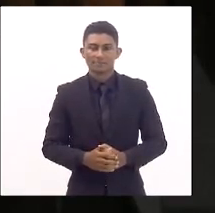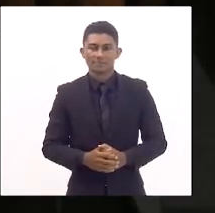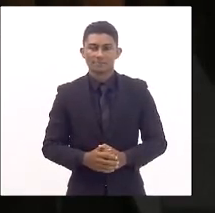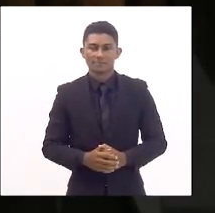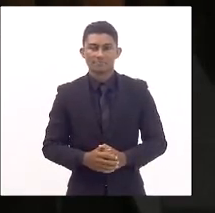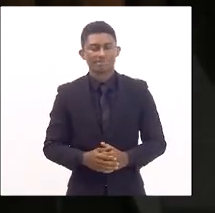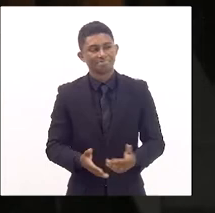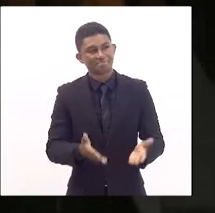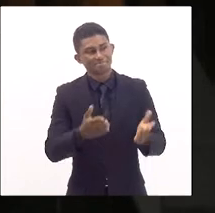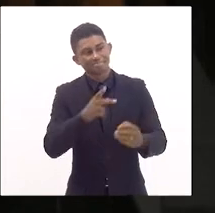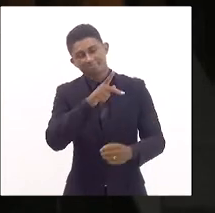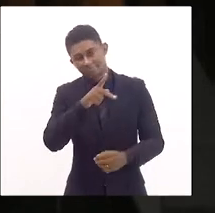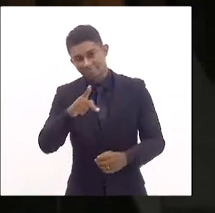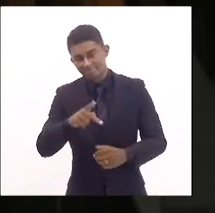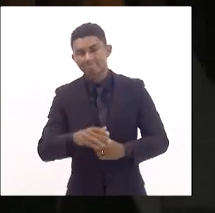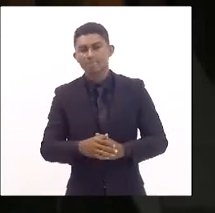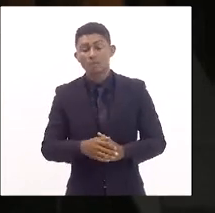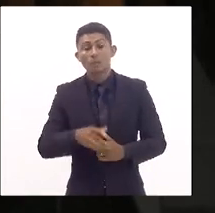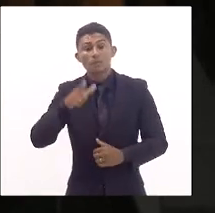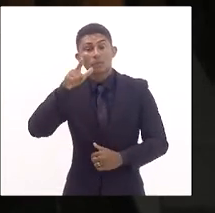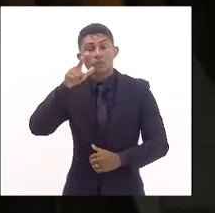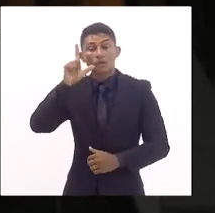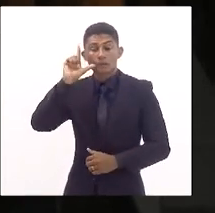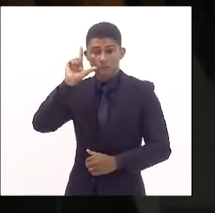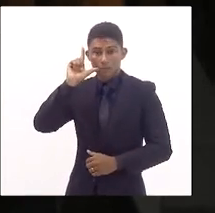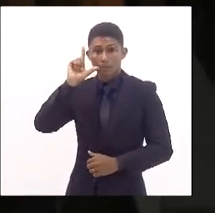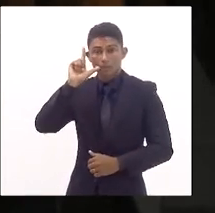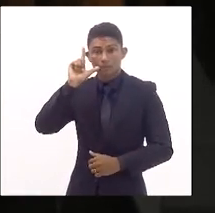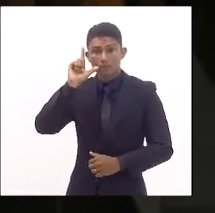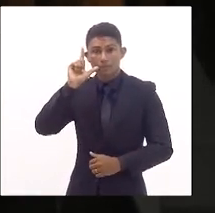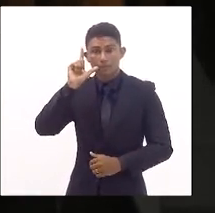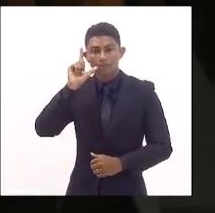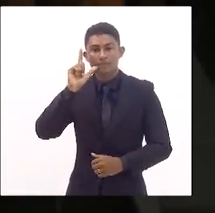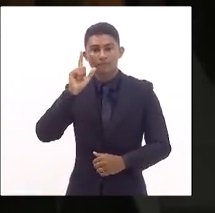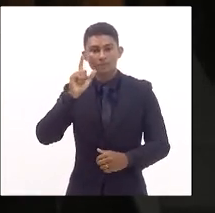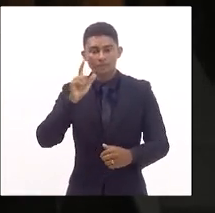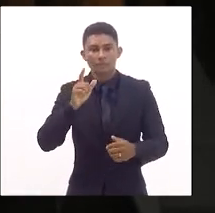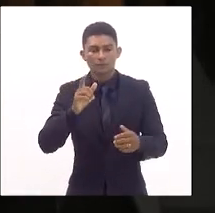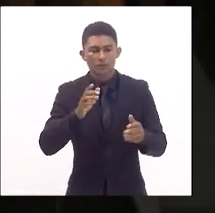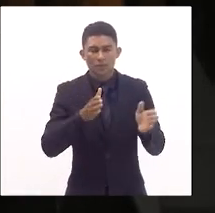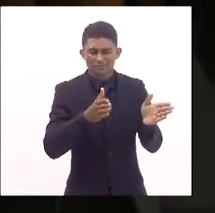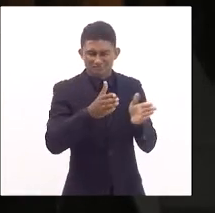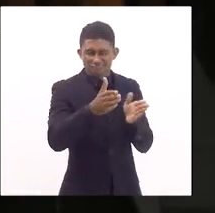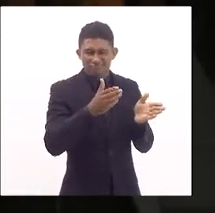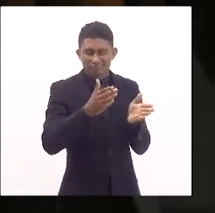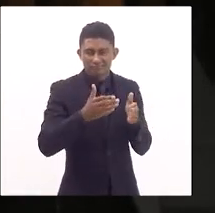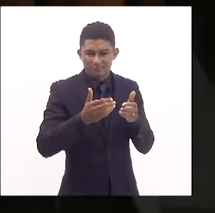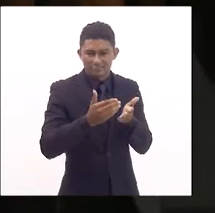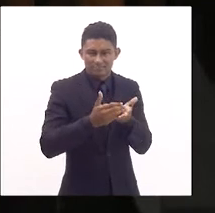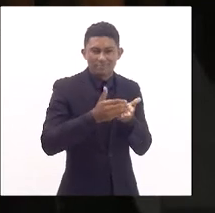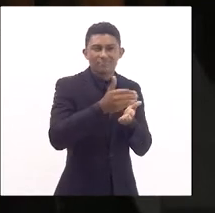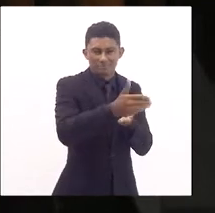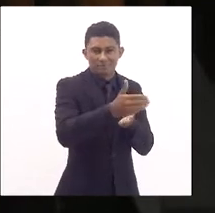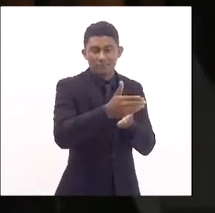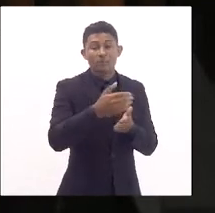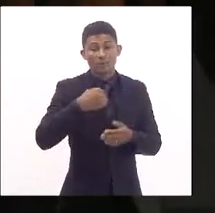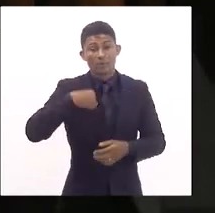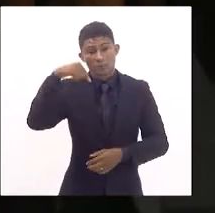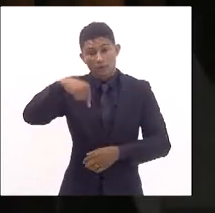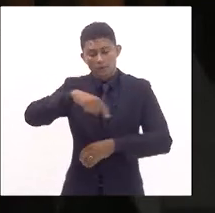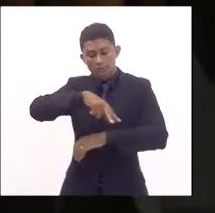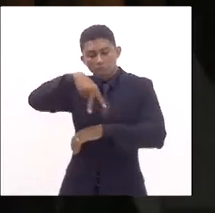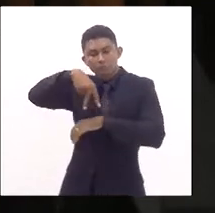eu estou na Presidente ontem o expediente Inicial repercute